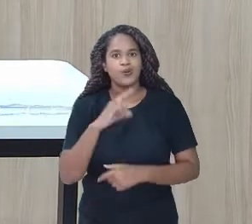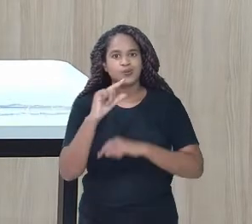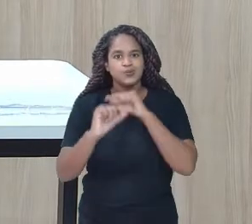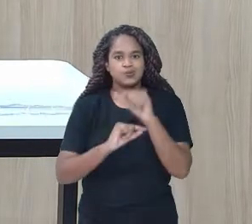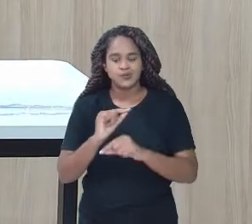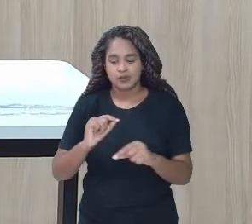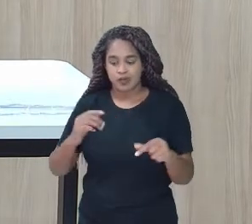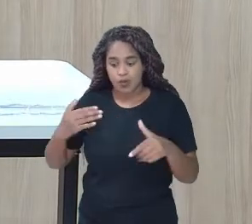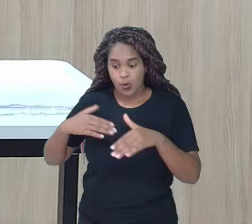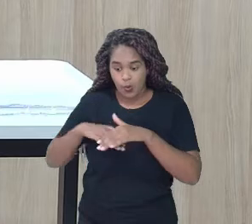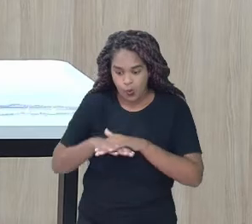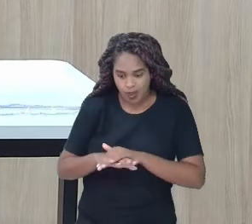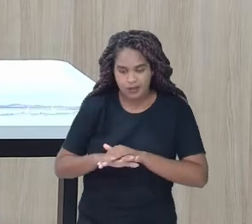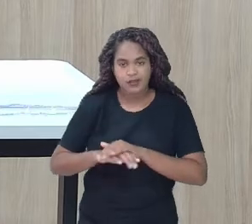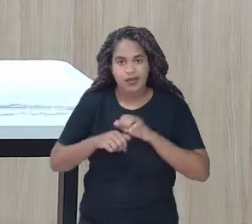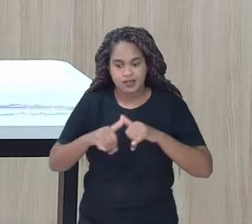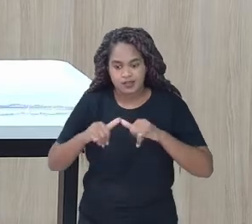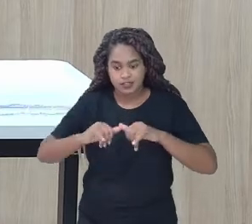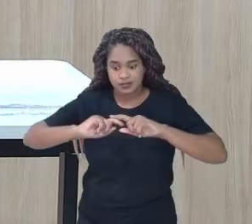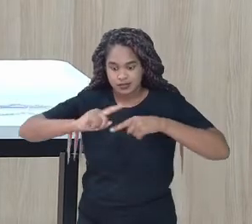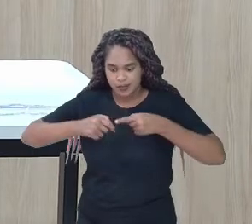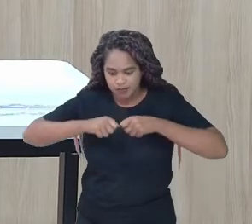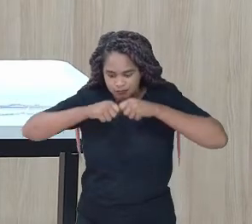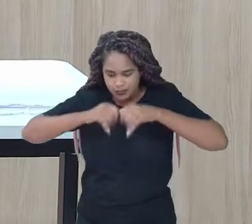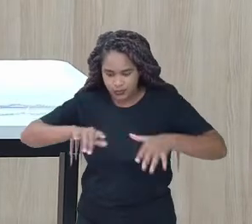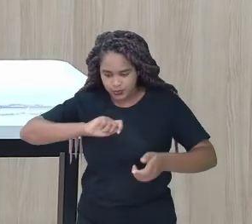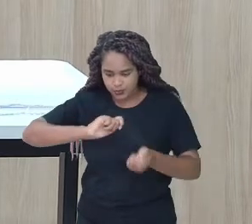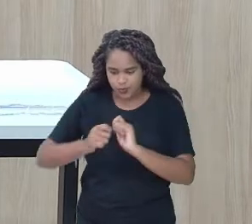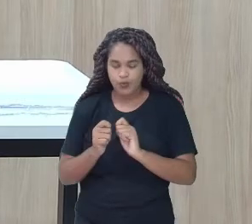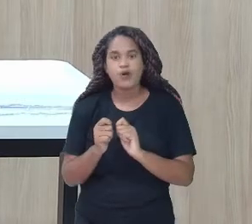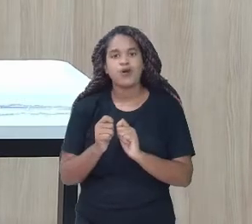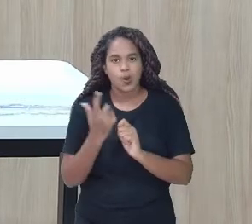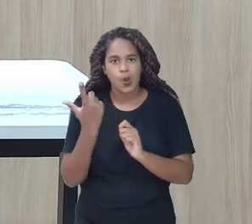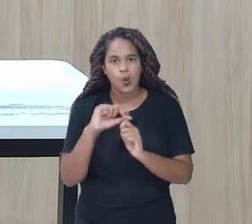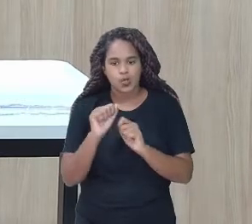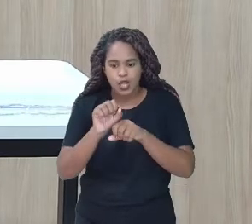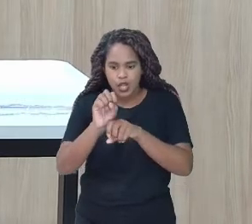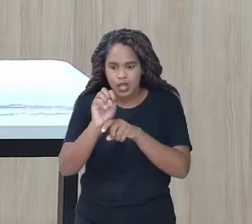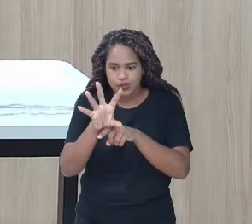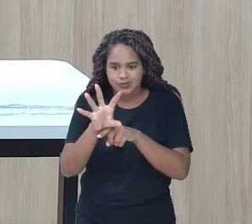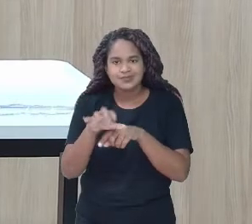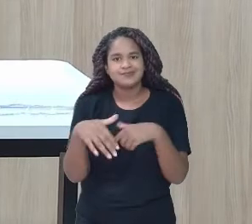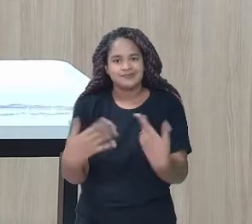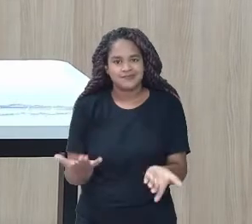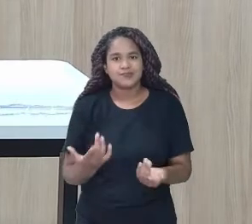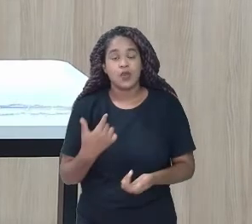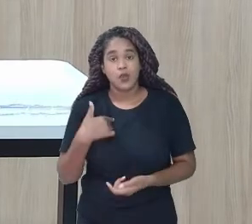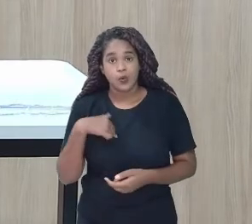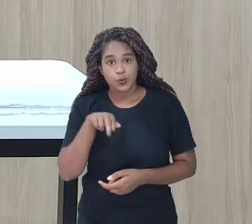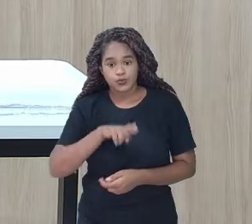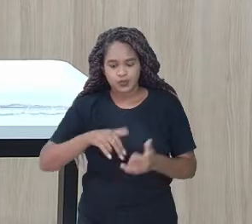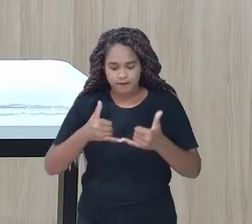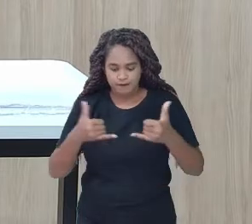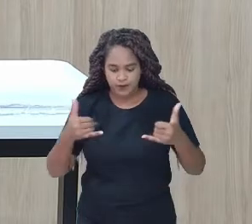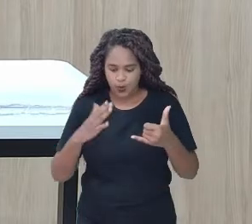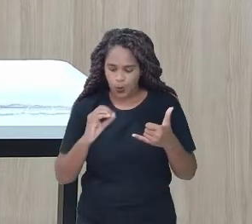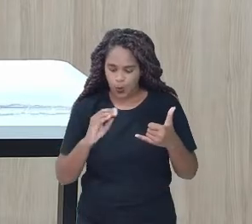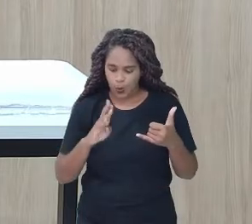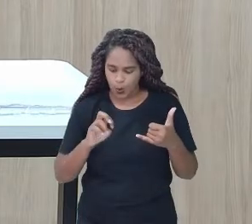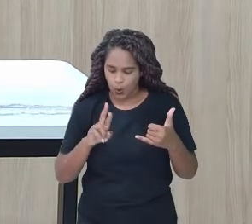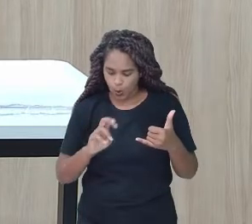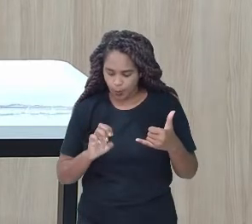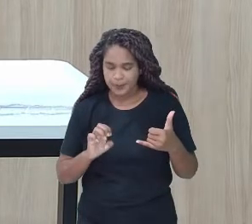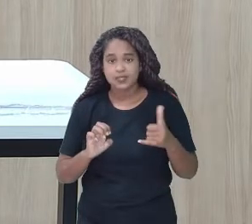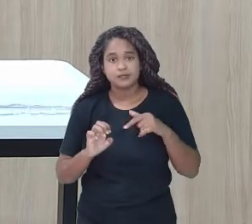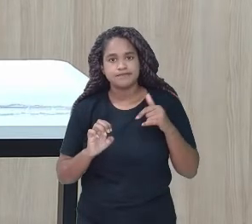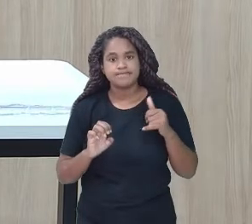armazenar energia e funcionou nesse circuito como gerador. Eu utilizei os fios de cobre. Fora dos